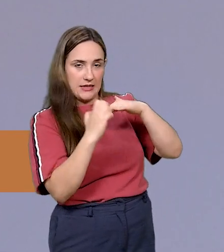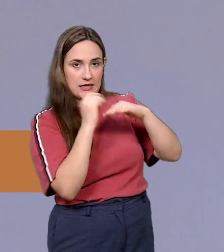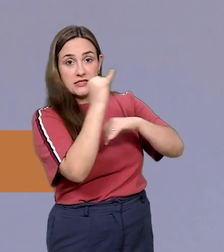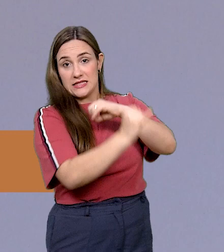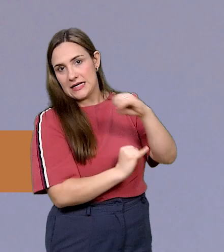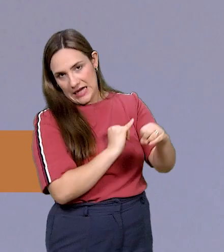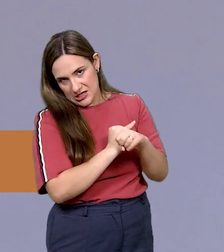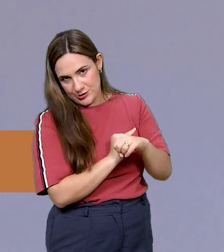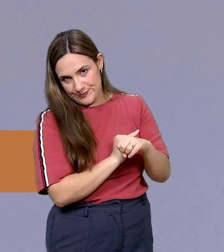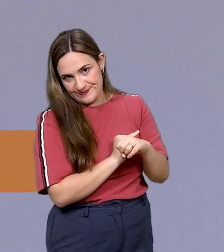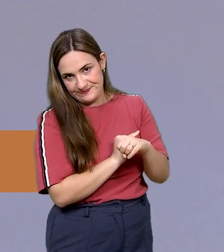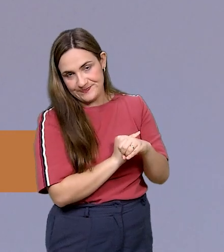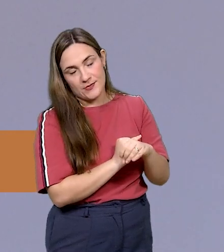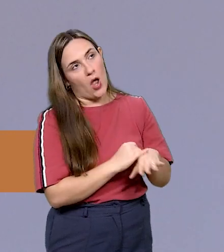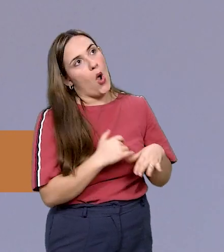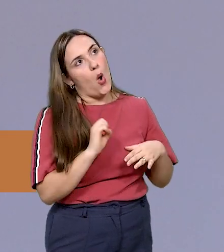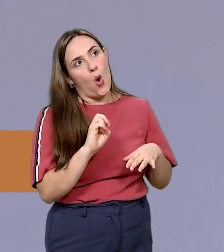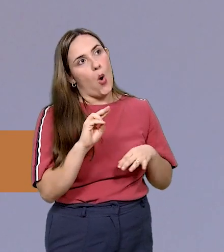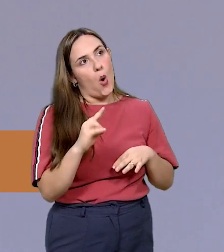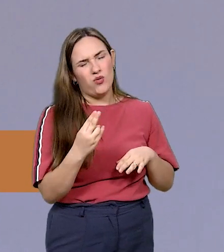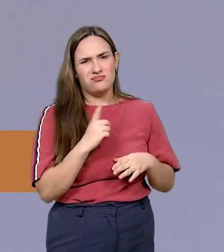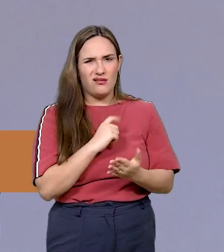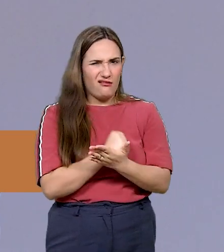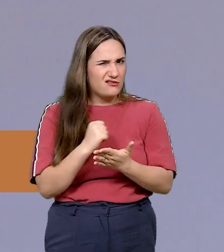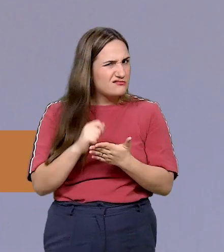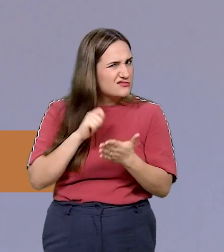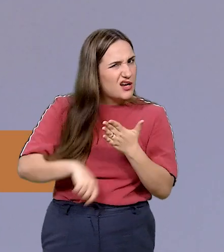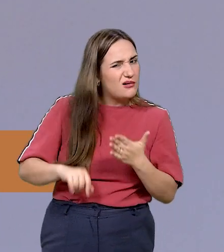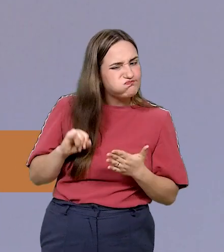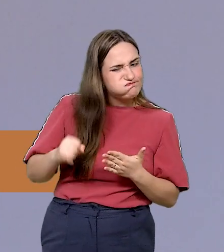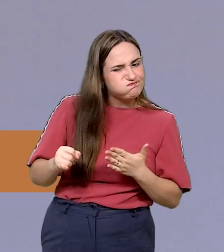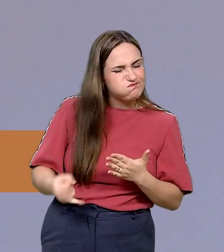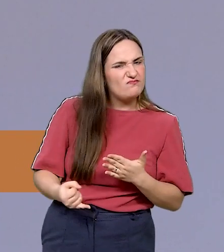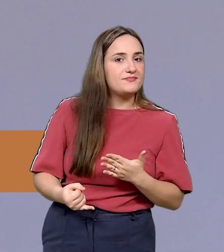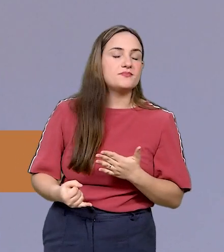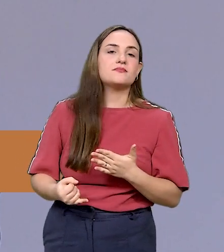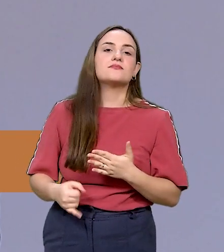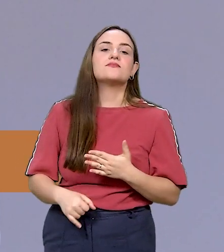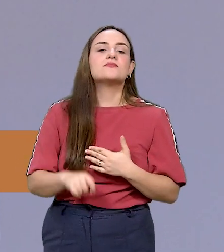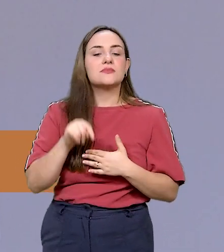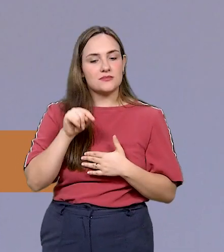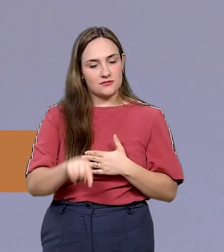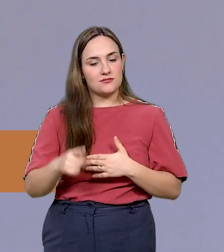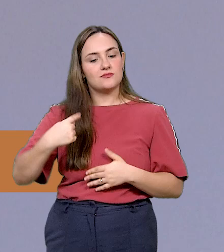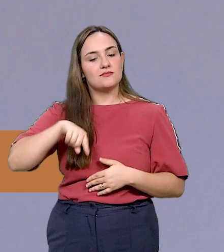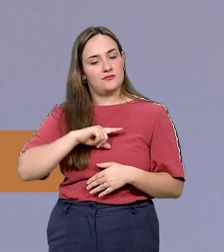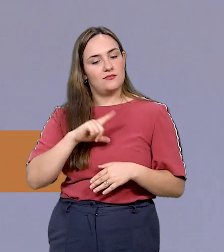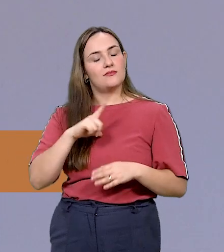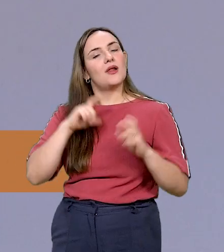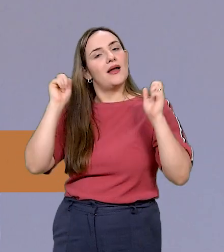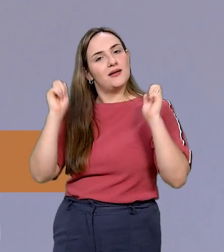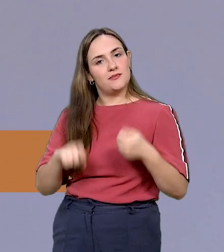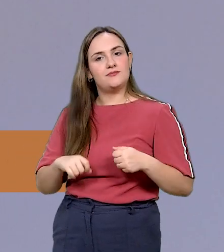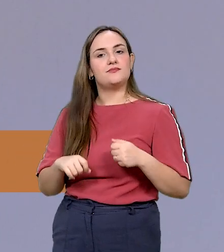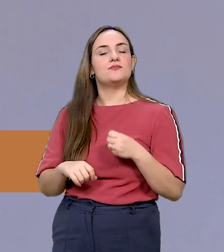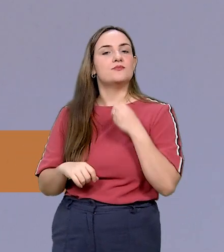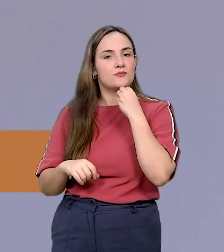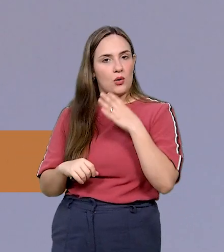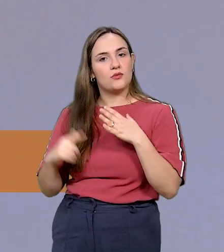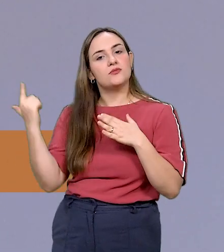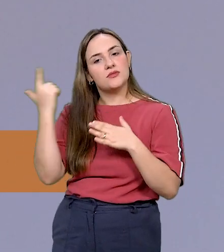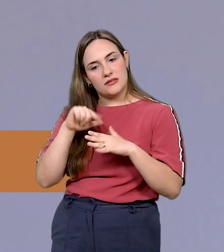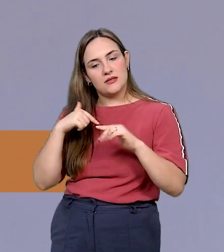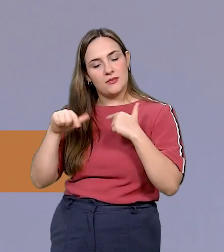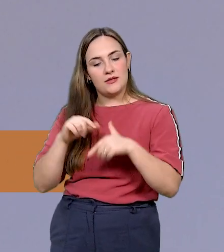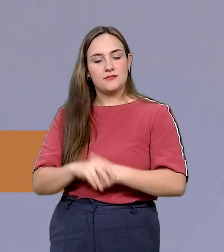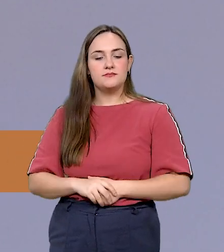por exemplo, está precisando analisar um contrato, o nosso núcleo tem essa capacidade, essa